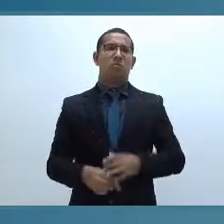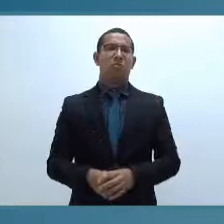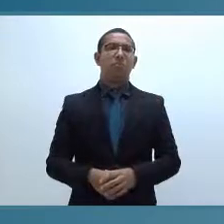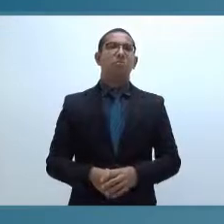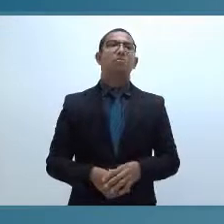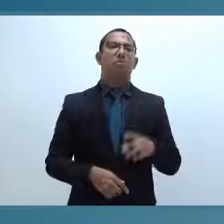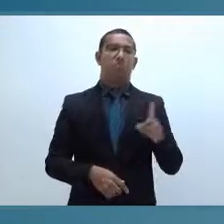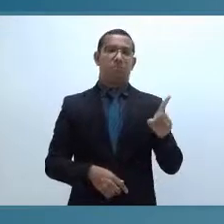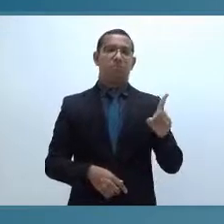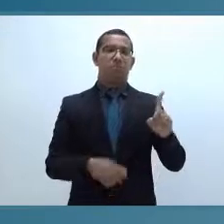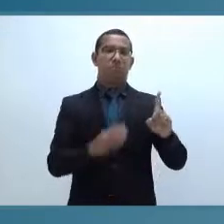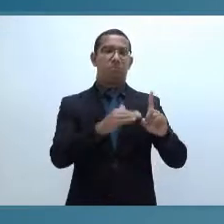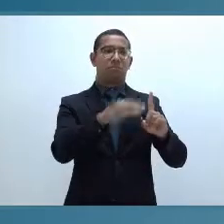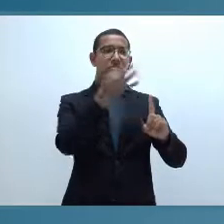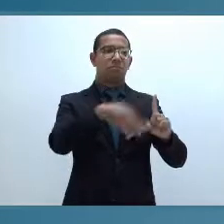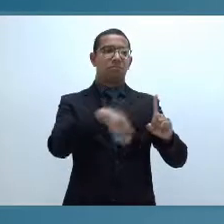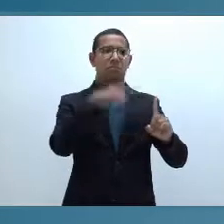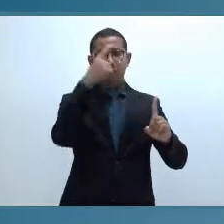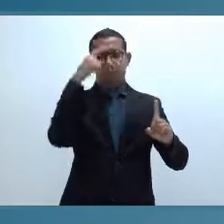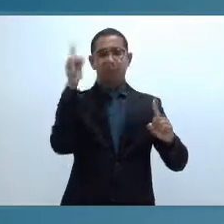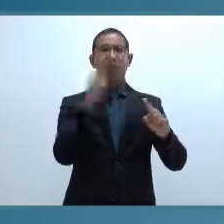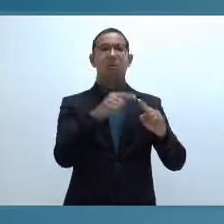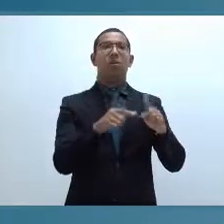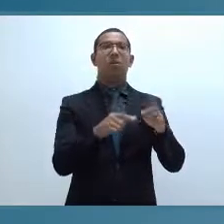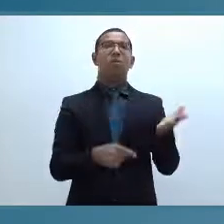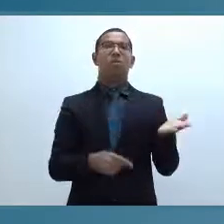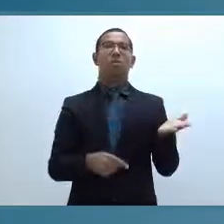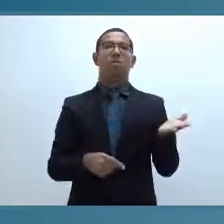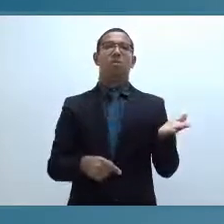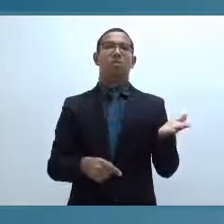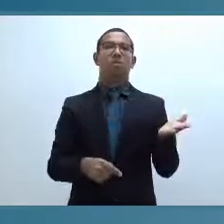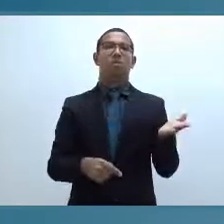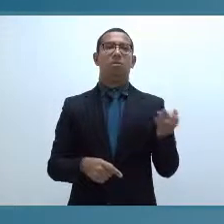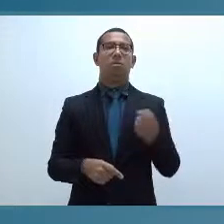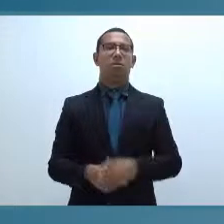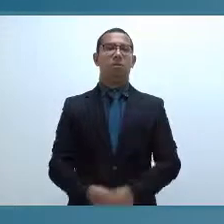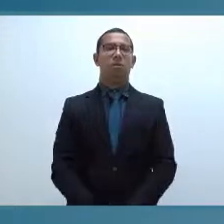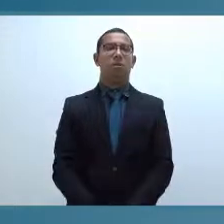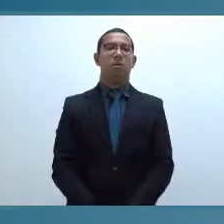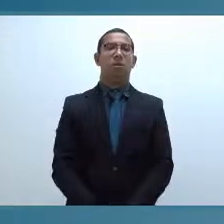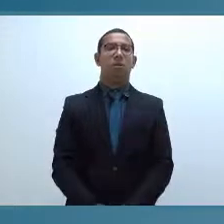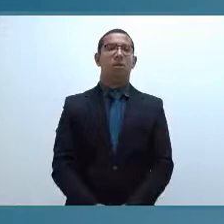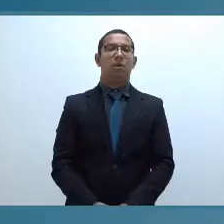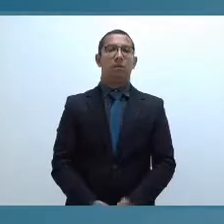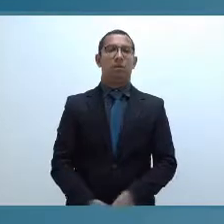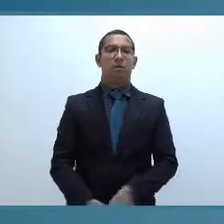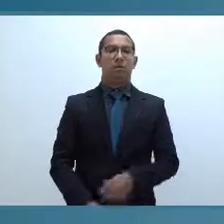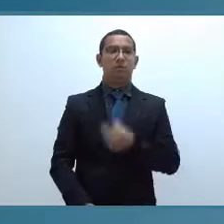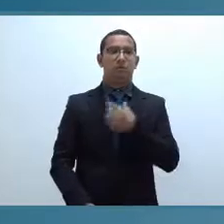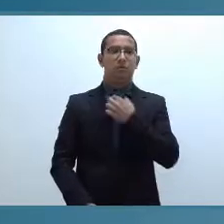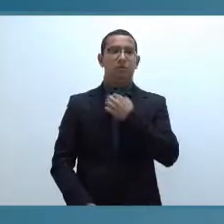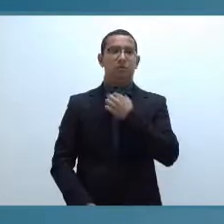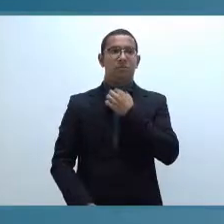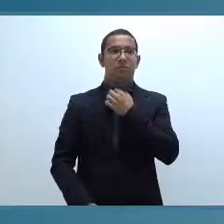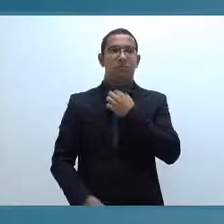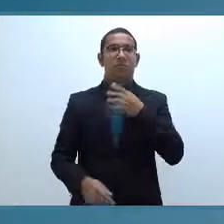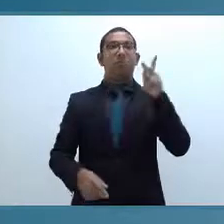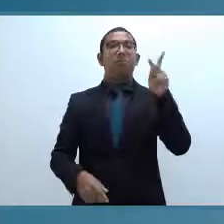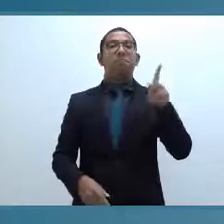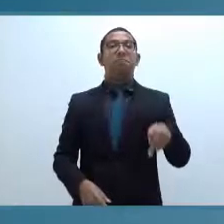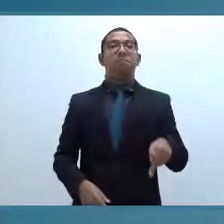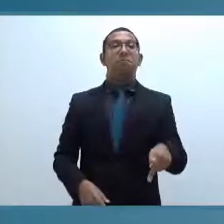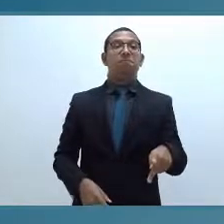acompanhando o meu desembargador. Eu vou seguir na coleta dos votos. Desembargador, como vota